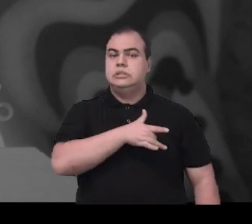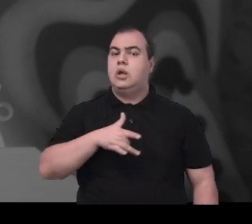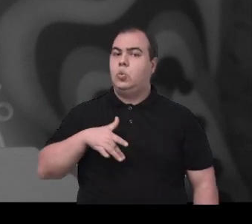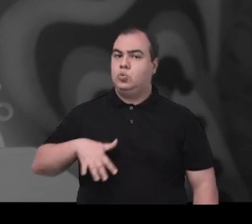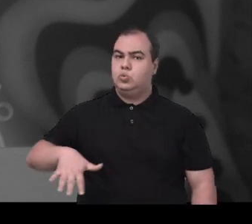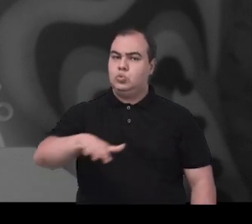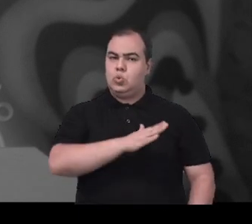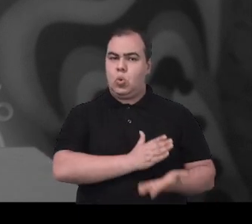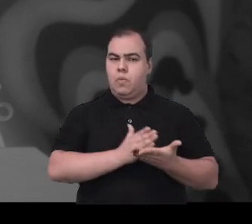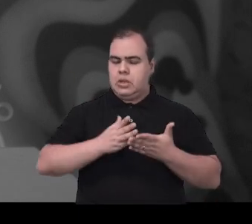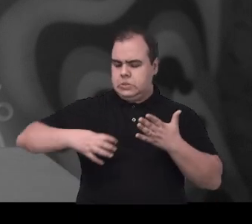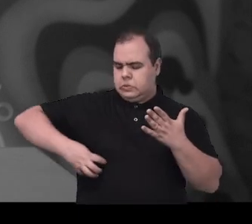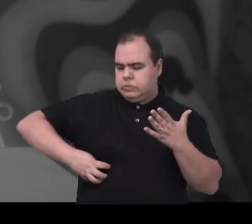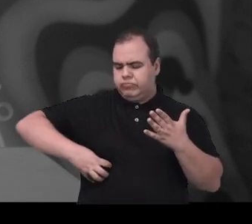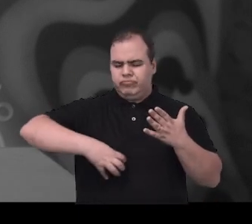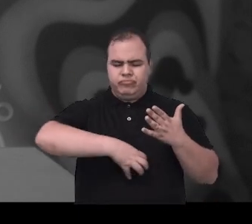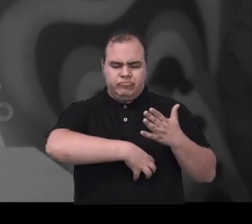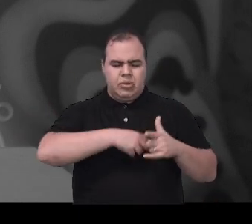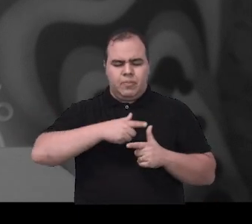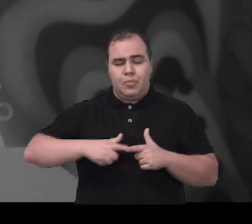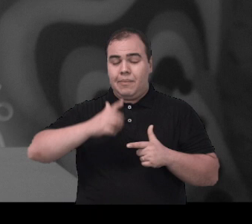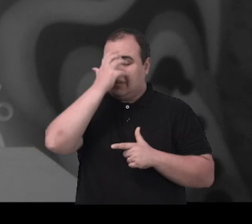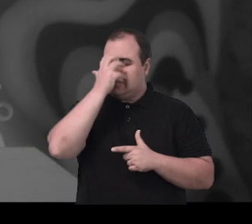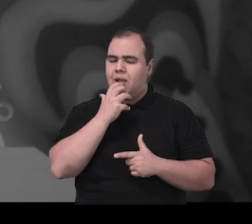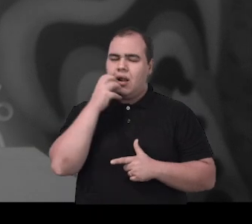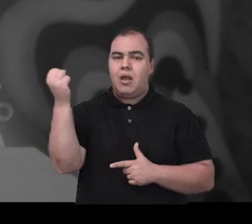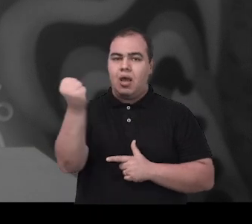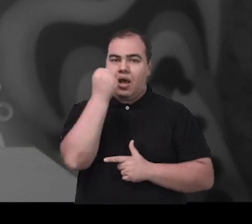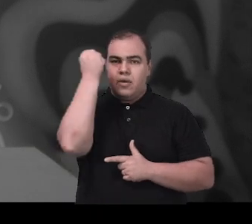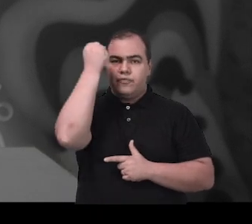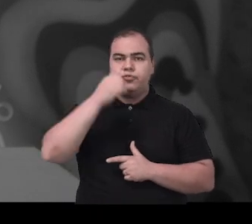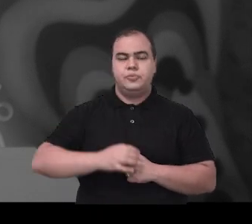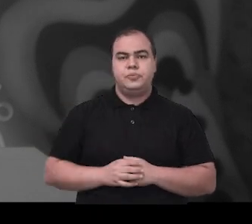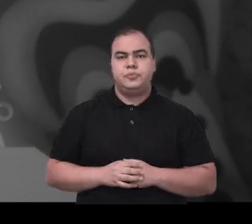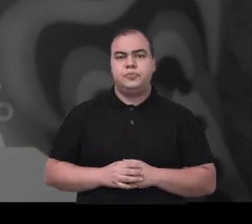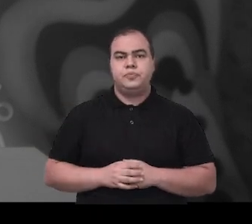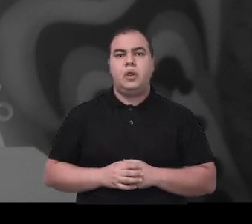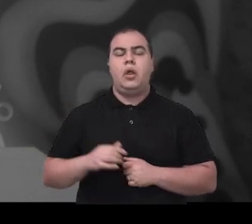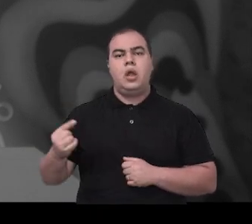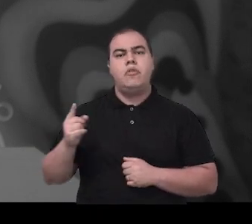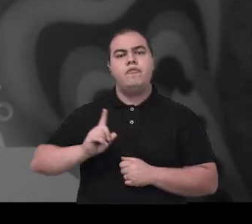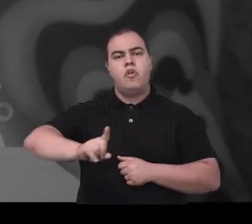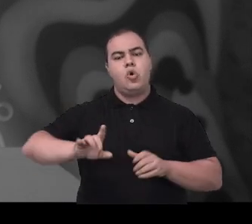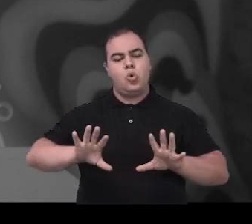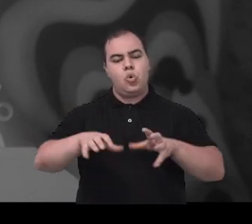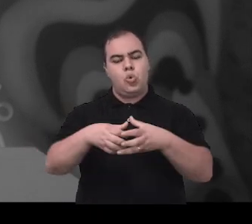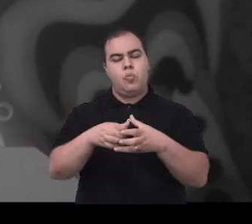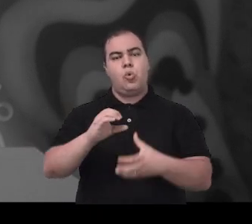saúde, com início de cirrose, com várias questões, muito grave. E ele veio participar do Clube dos